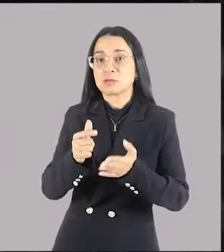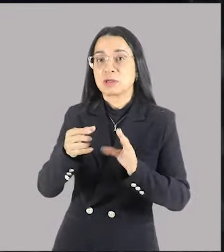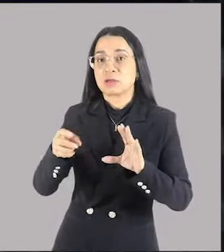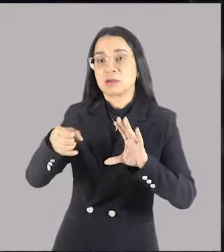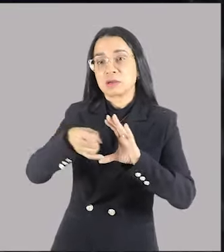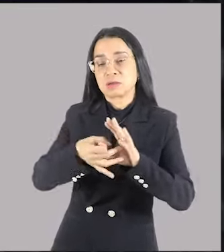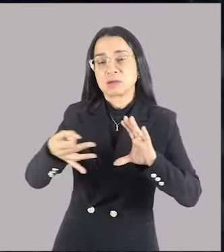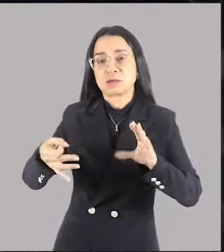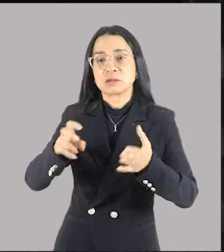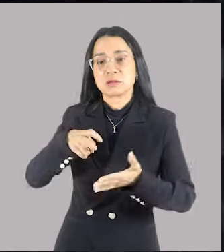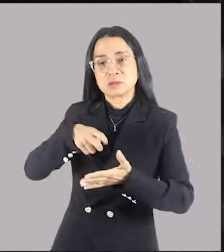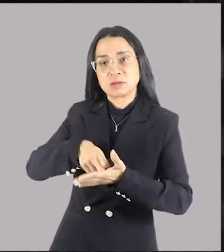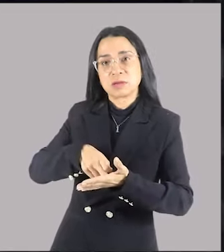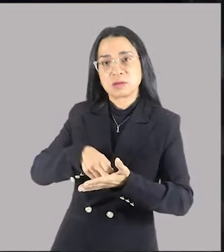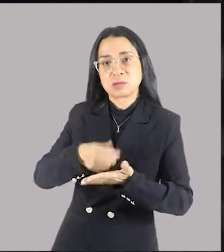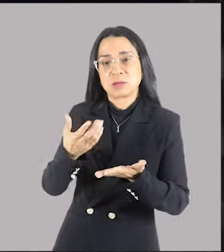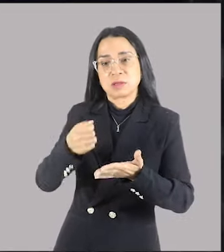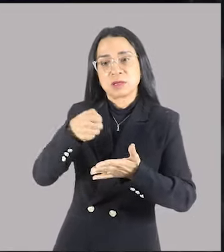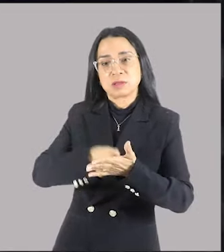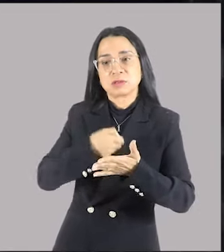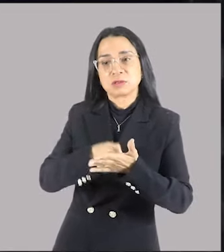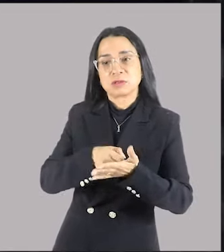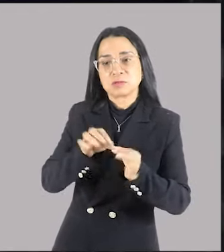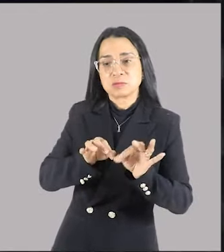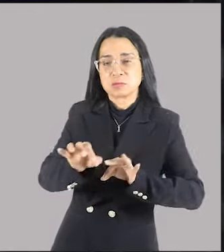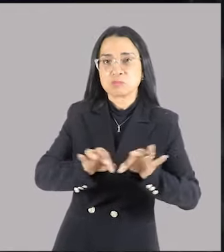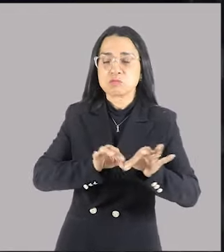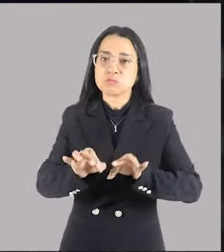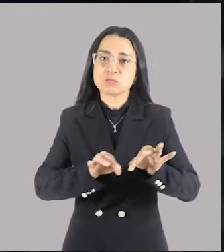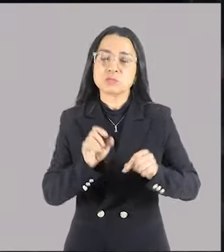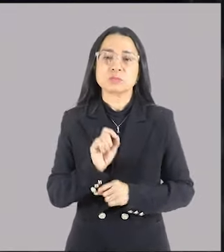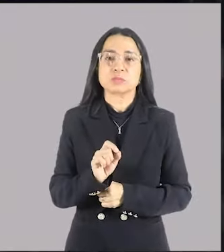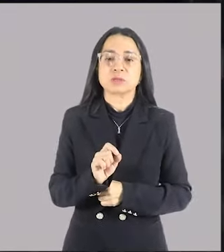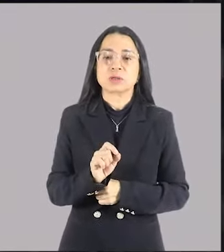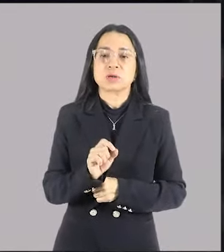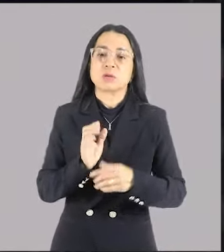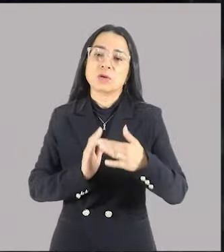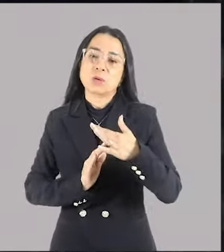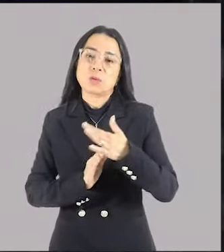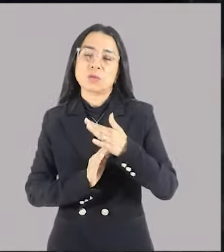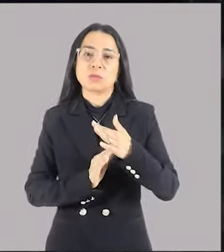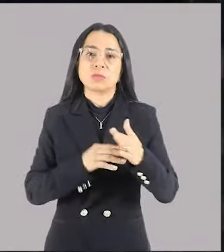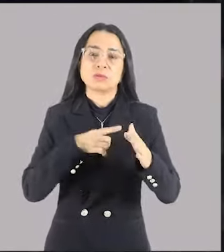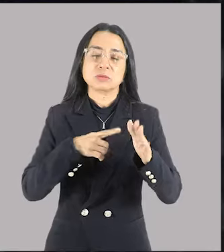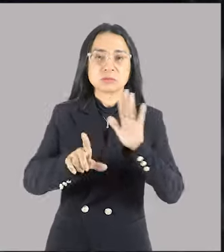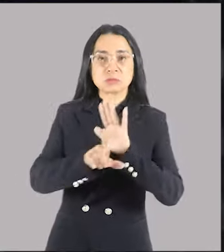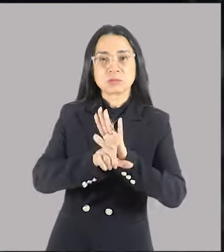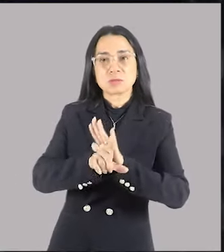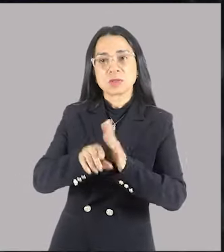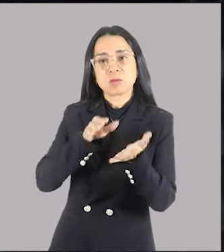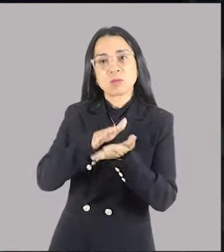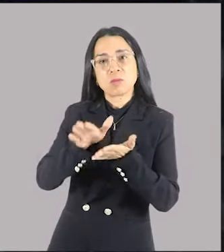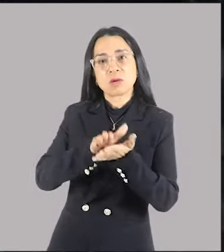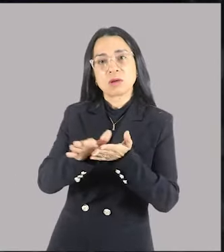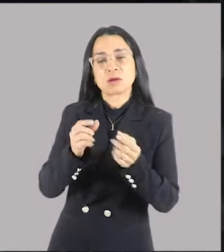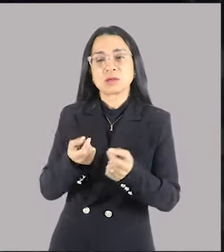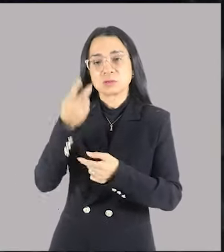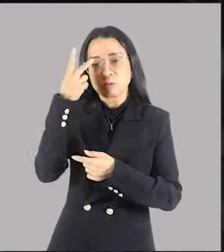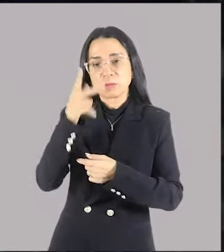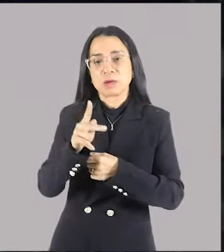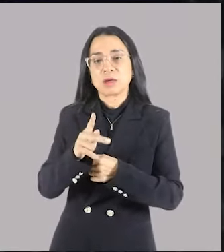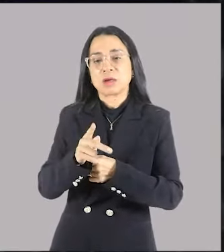meramente uma tentativa de adequação a um limite imposto por lei com gastos